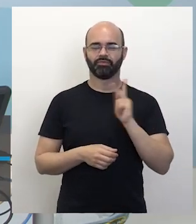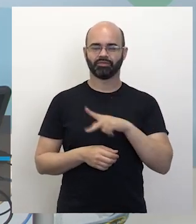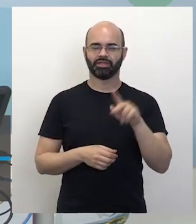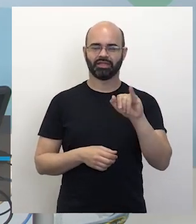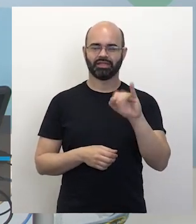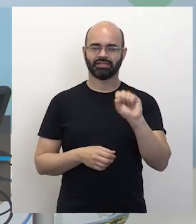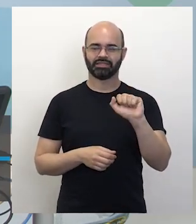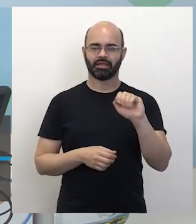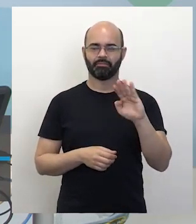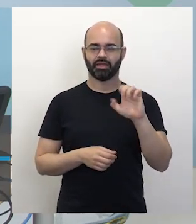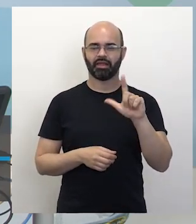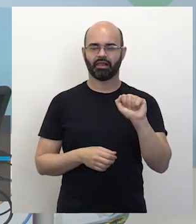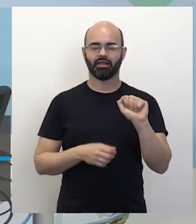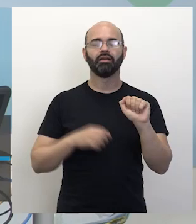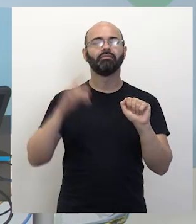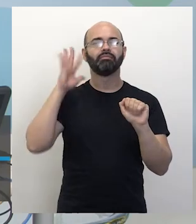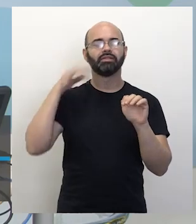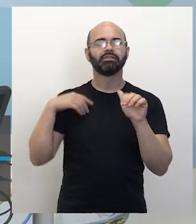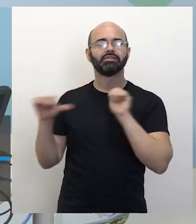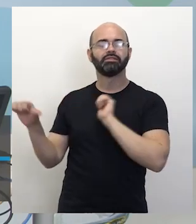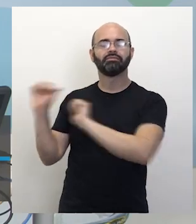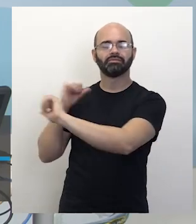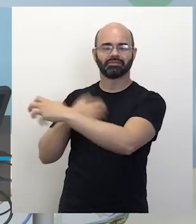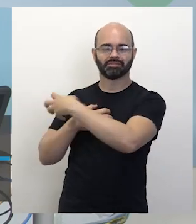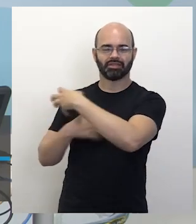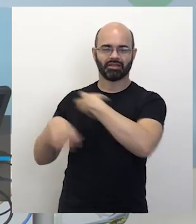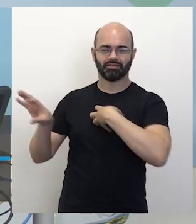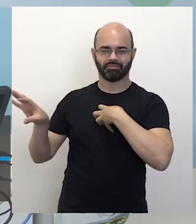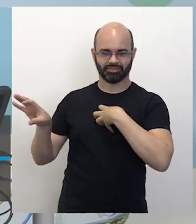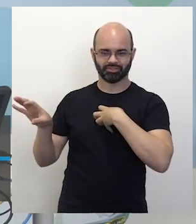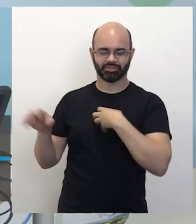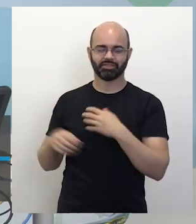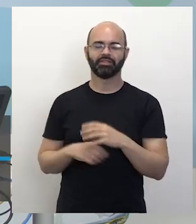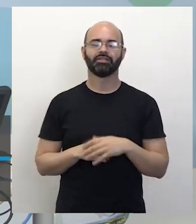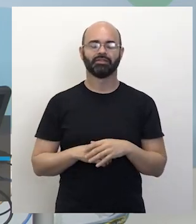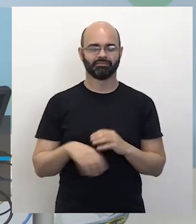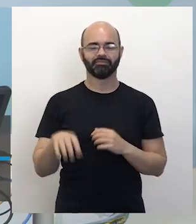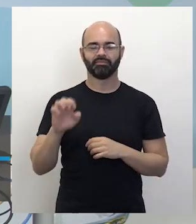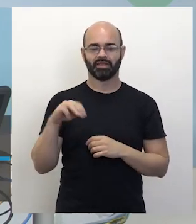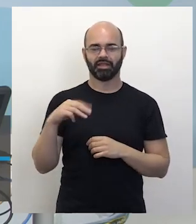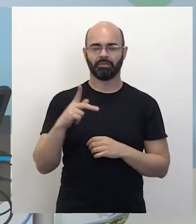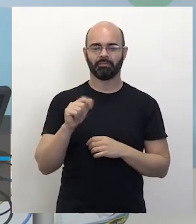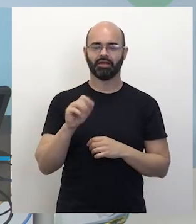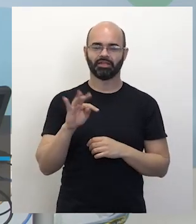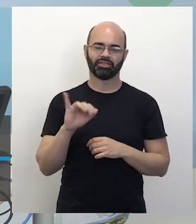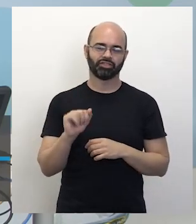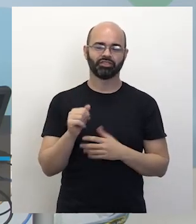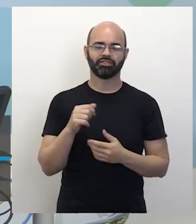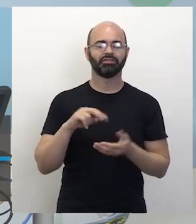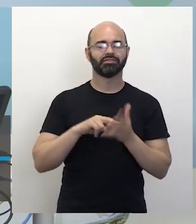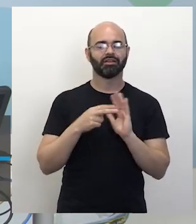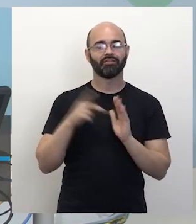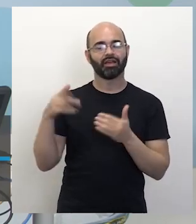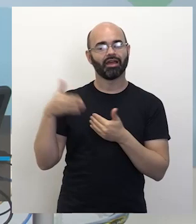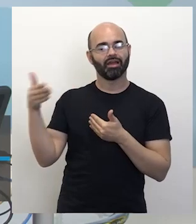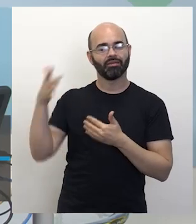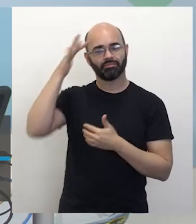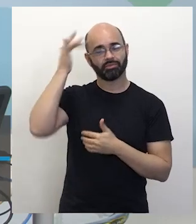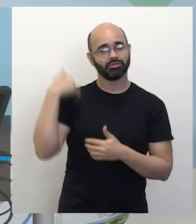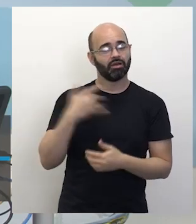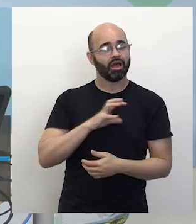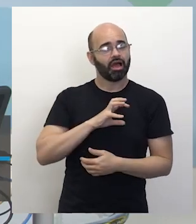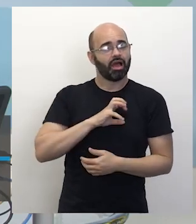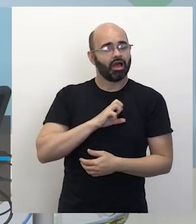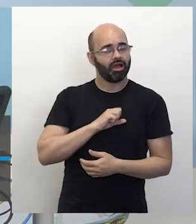outro. Professor Amos, é empatia, é amor ao próximo, tudo isso são